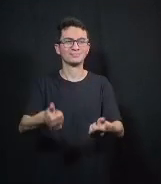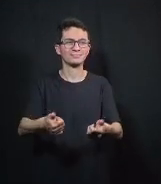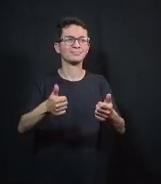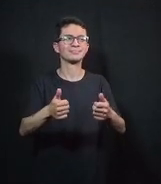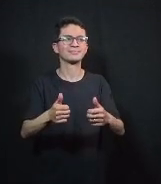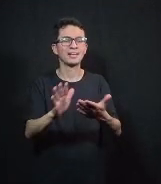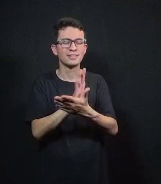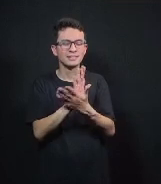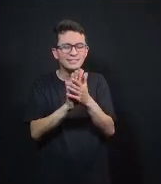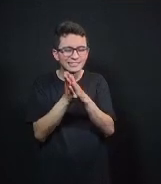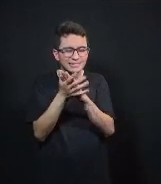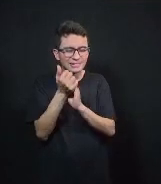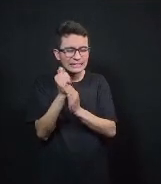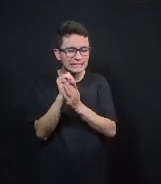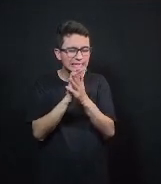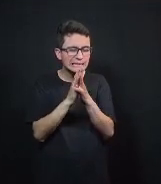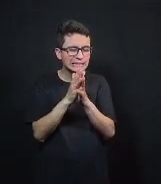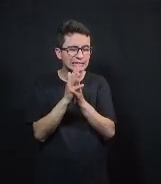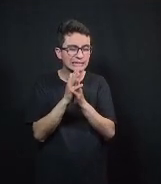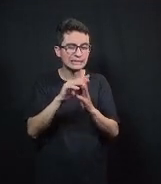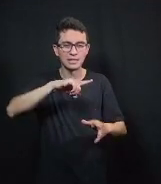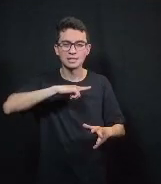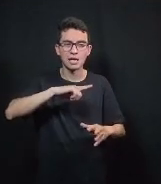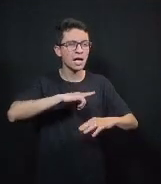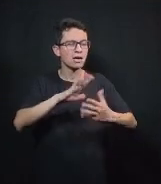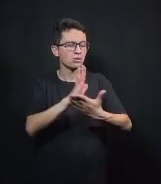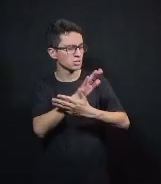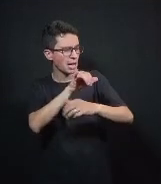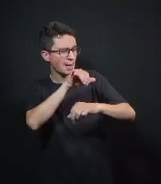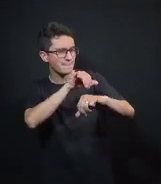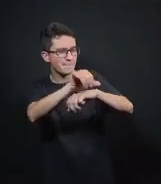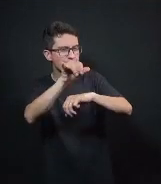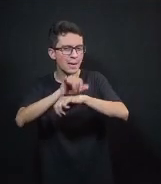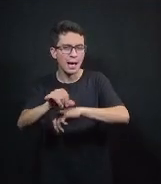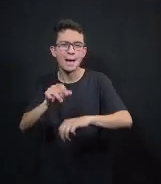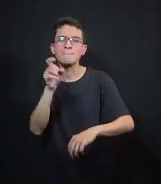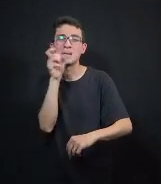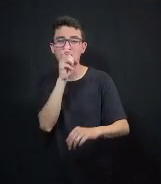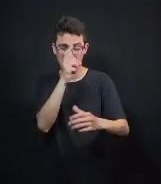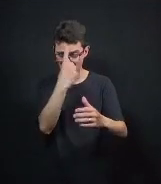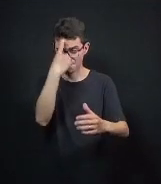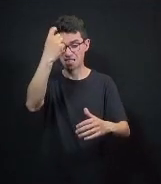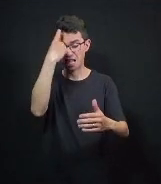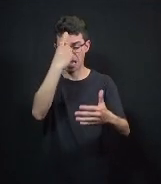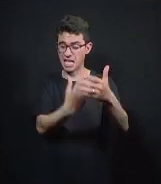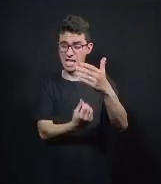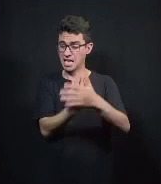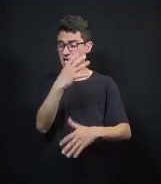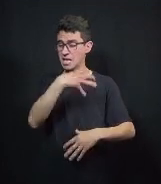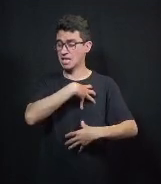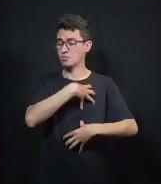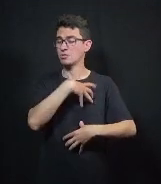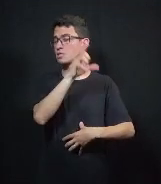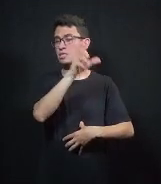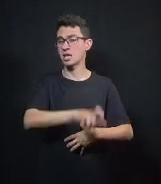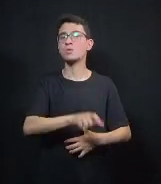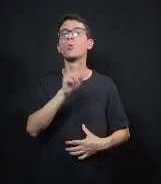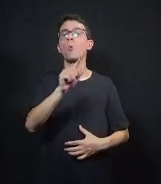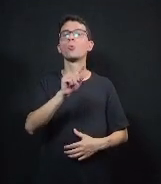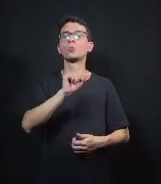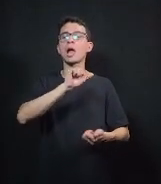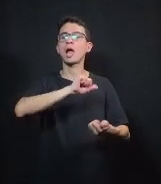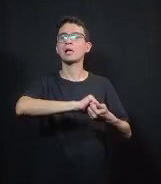existem por aí. Você vai neles, eles não mentem. A natureza deles não é fazer mentira. A natureza deles é